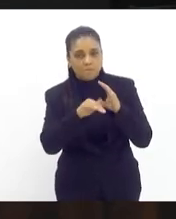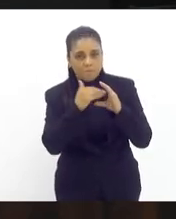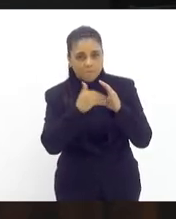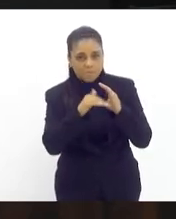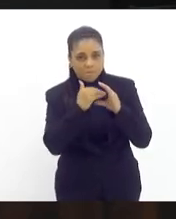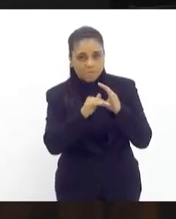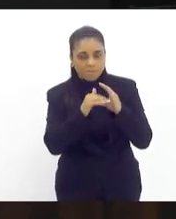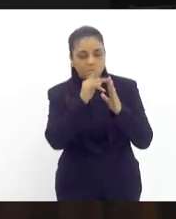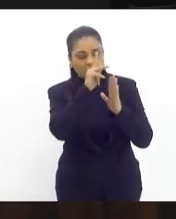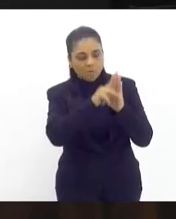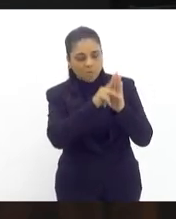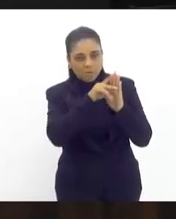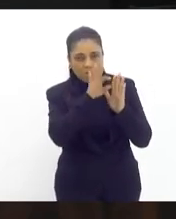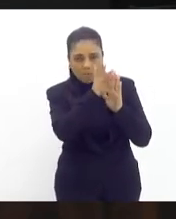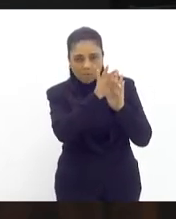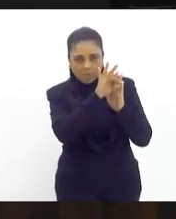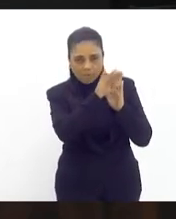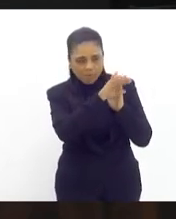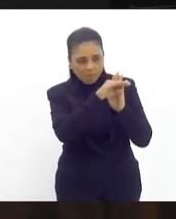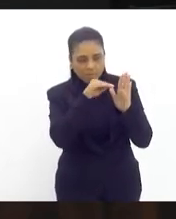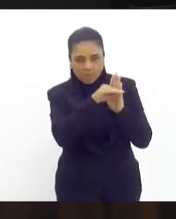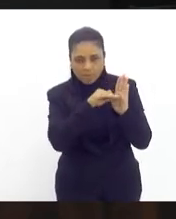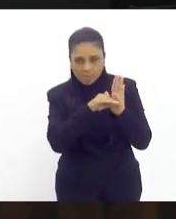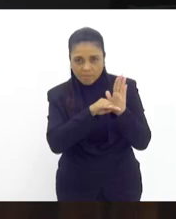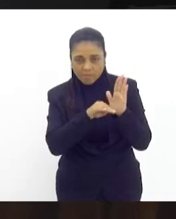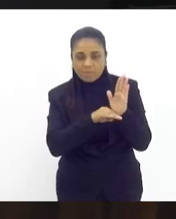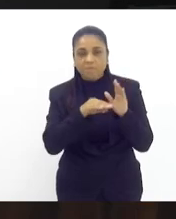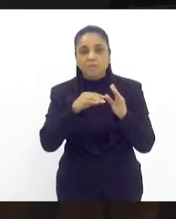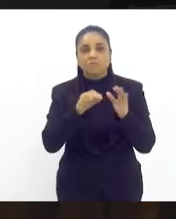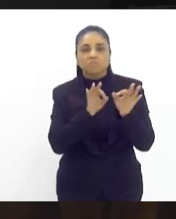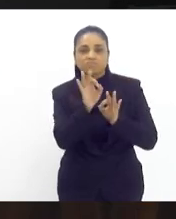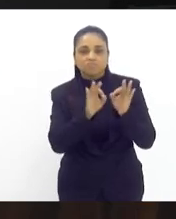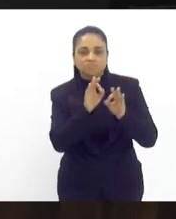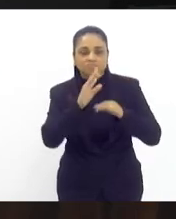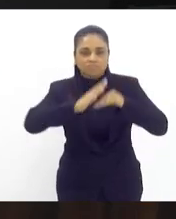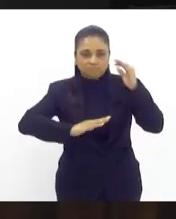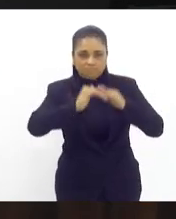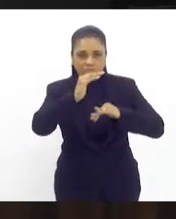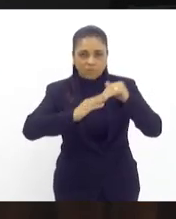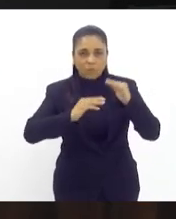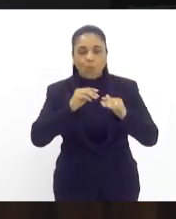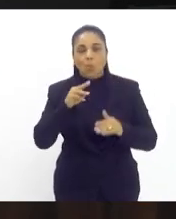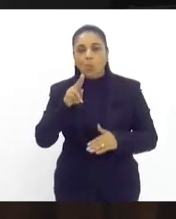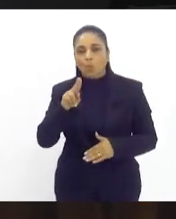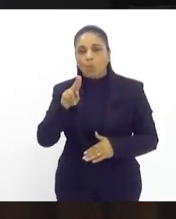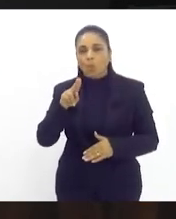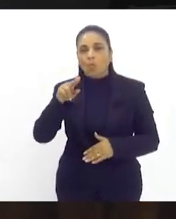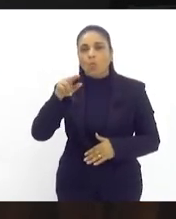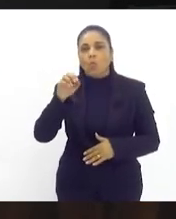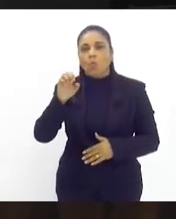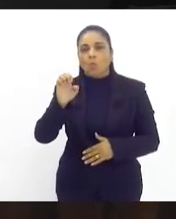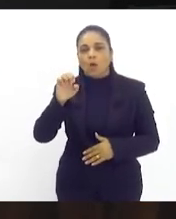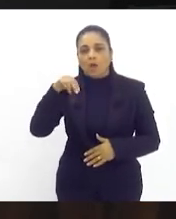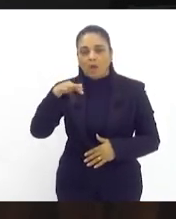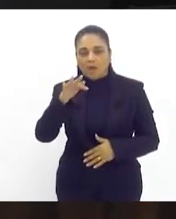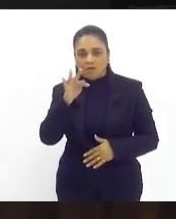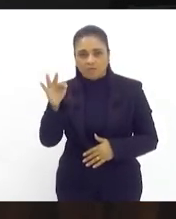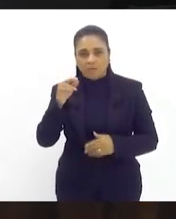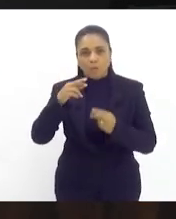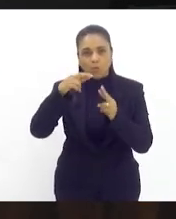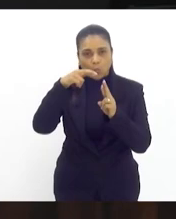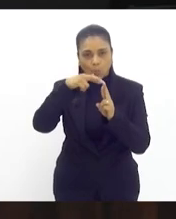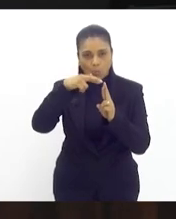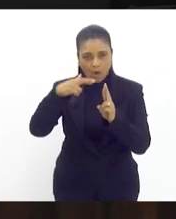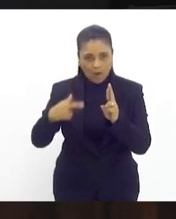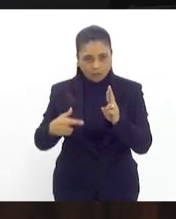os planos de carreira do servidores da UEF e UERJ parecer das comissões de indicação